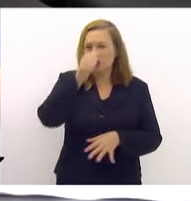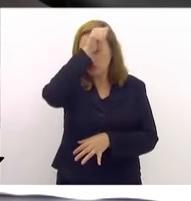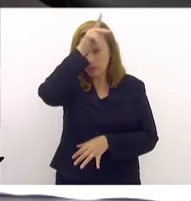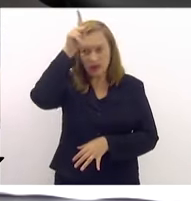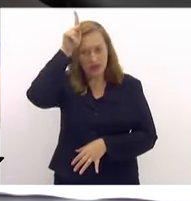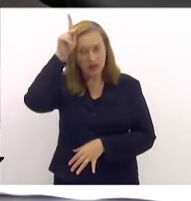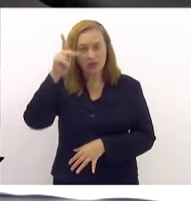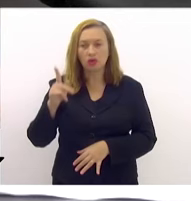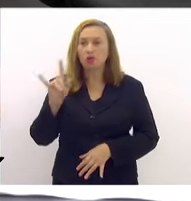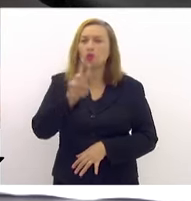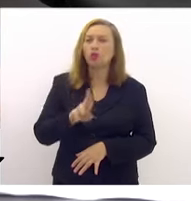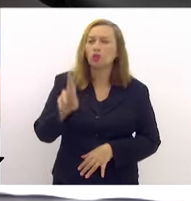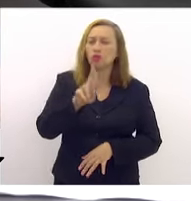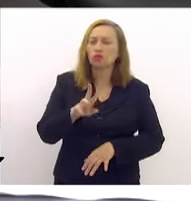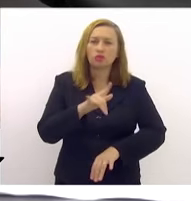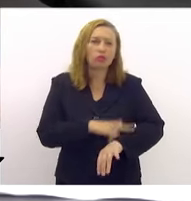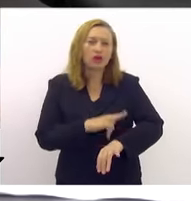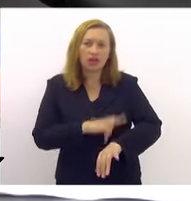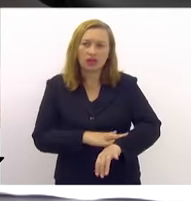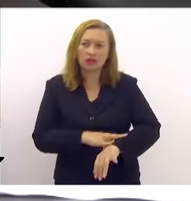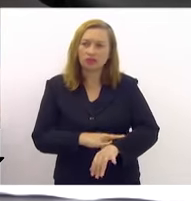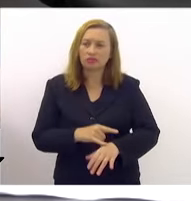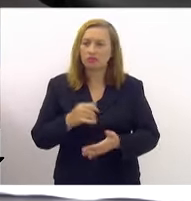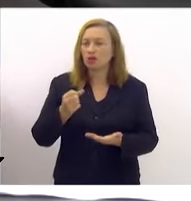o que banheiro? O banheiro da farmácia.